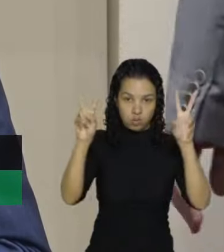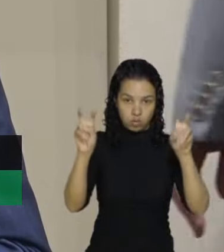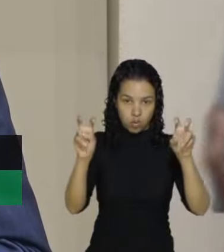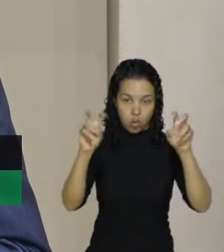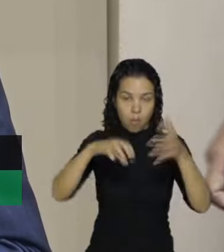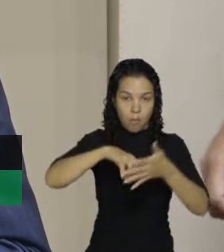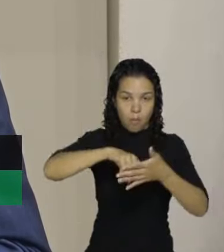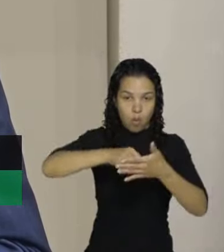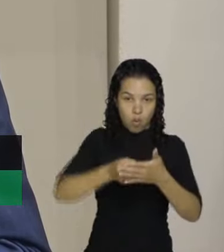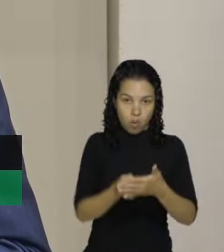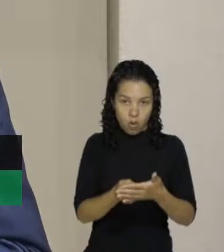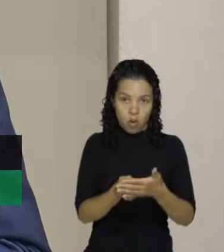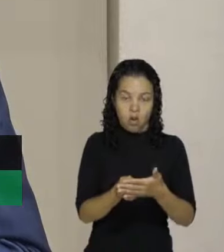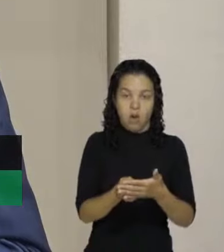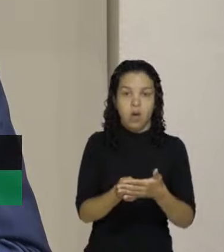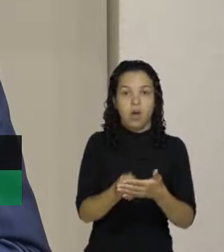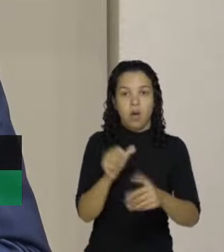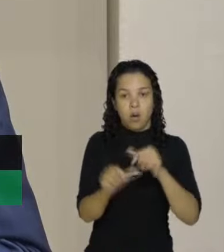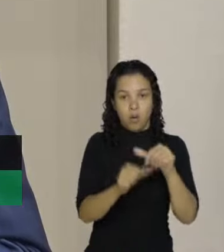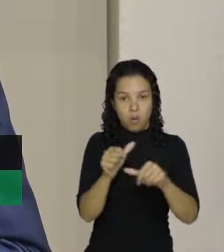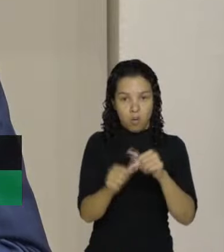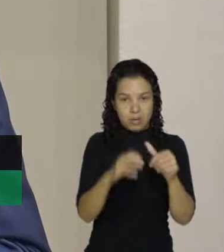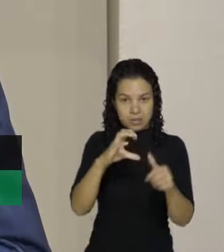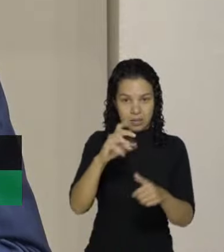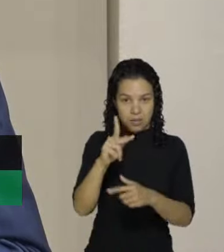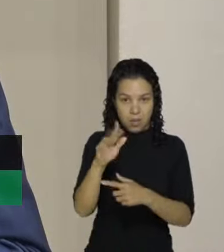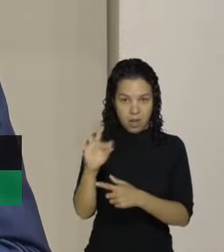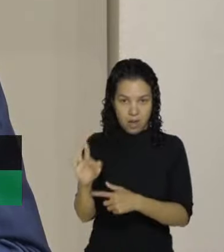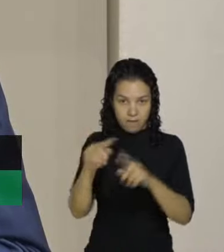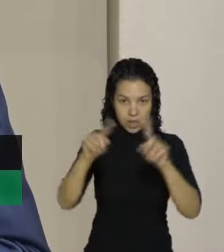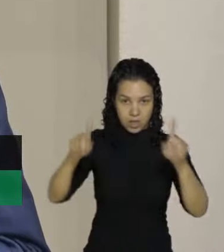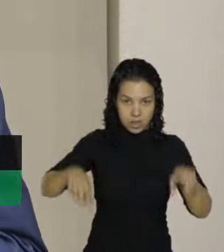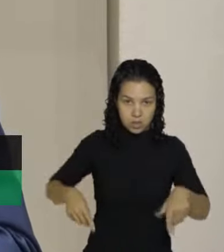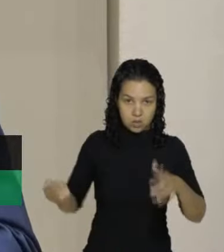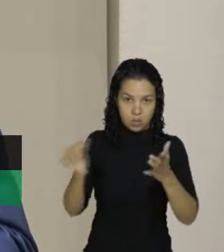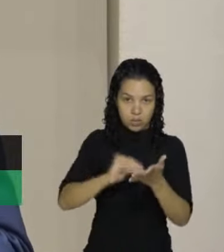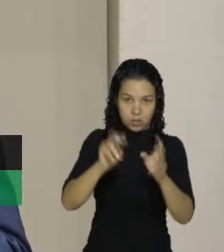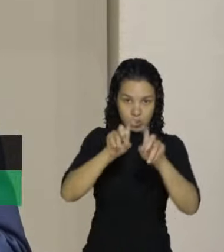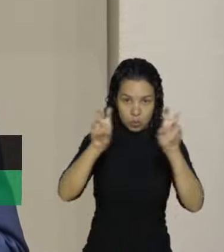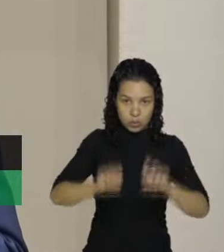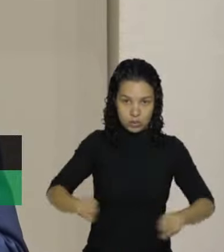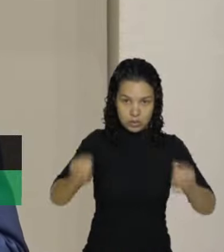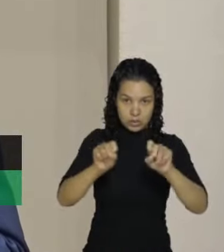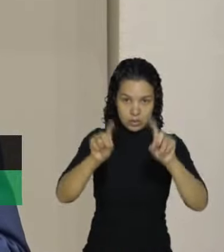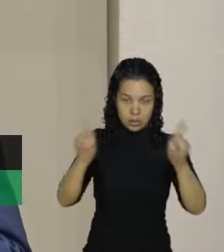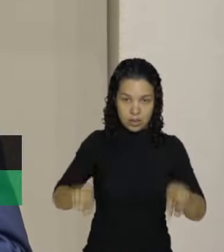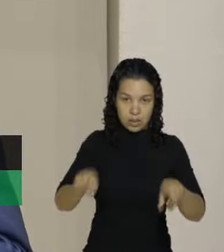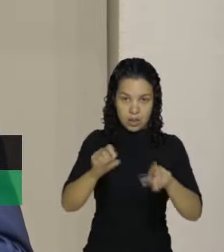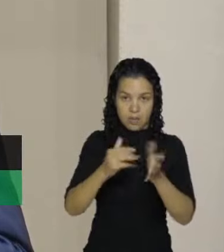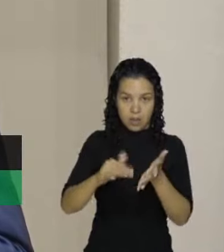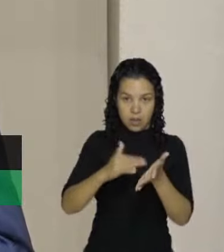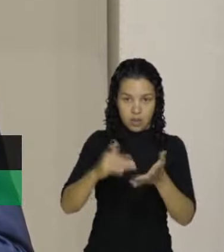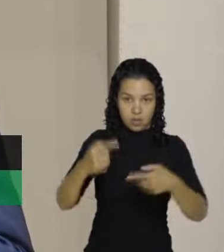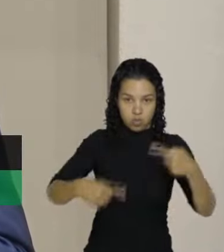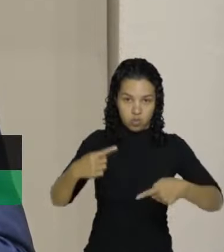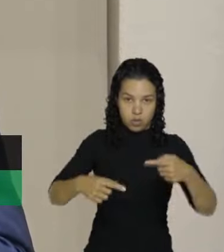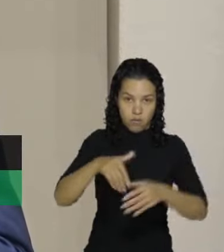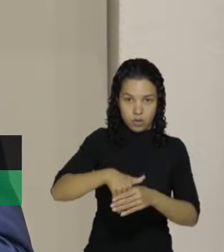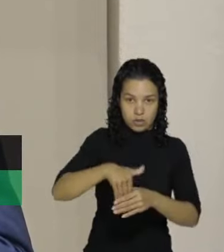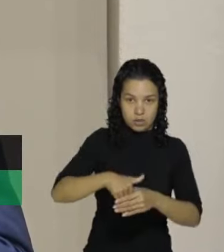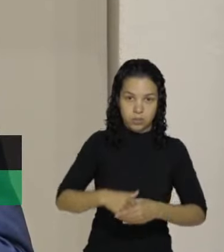da alteração cadastral do CPF dos servidores no sistema da secretaria em discussão. Não havendo quem queira discutir em votação,